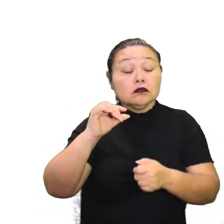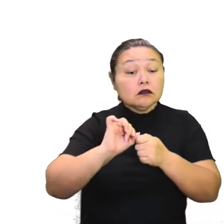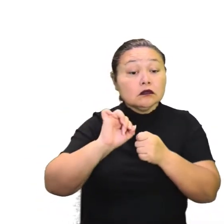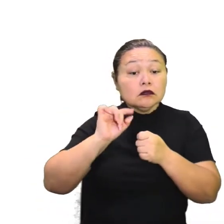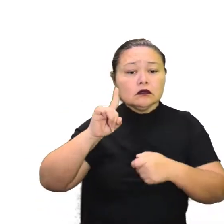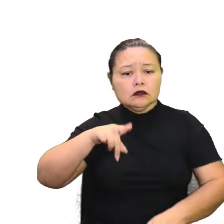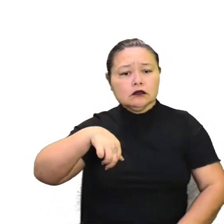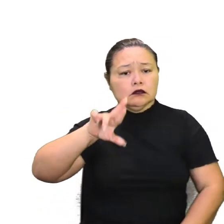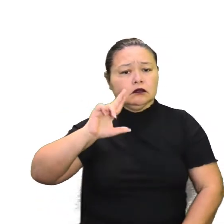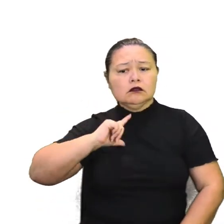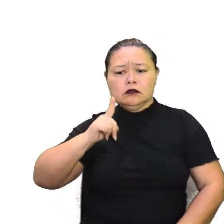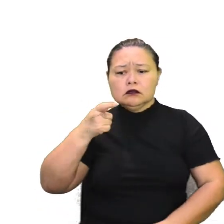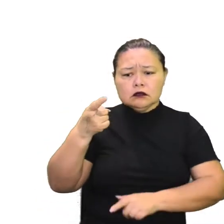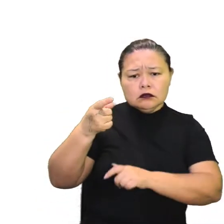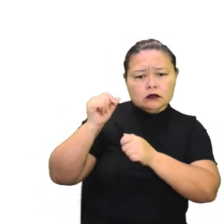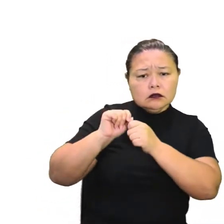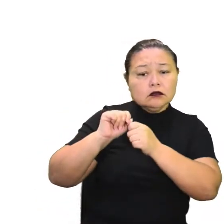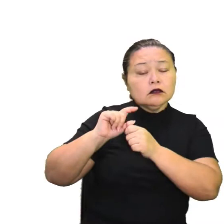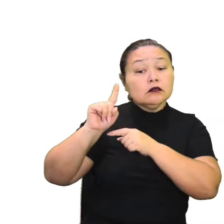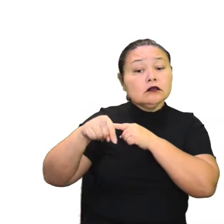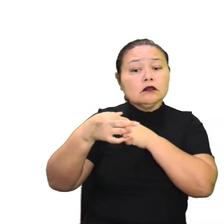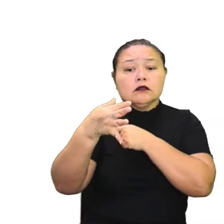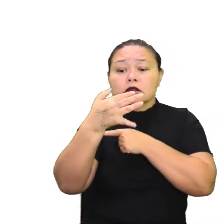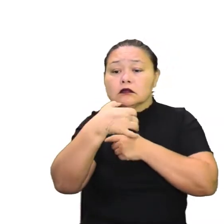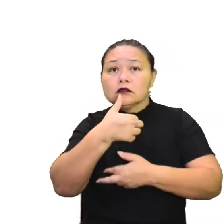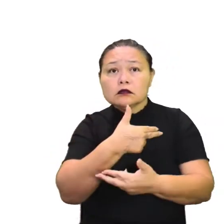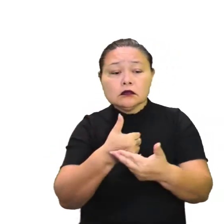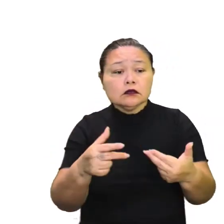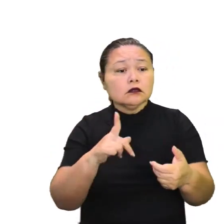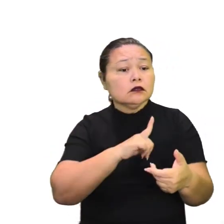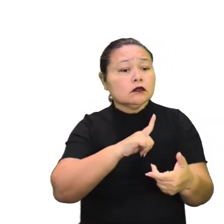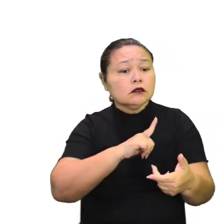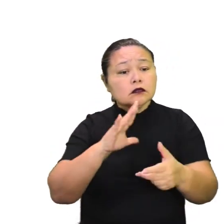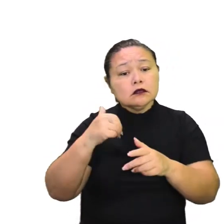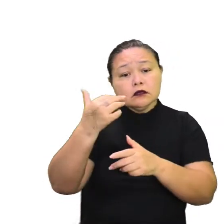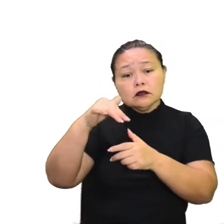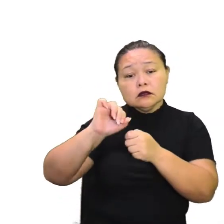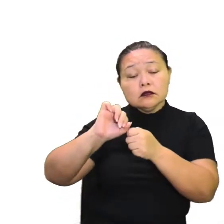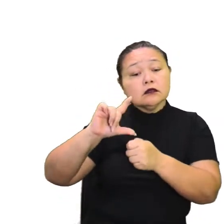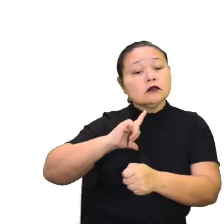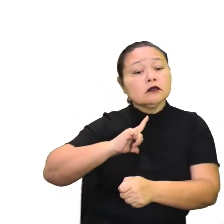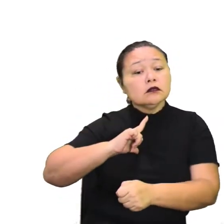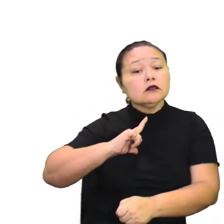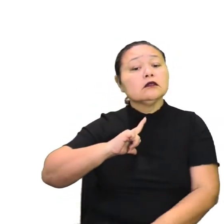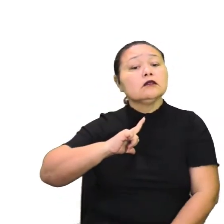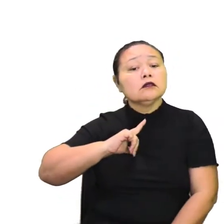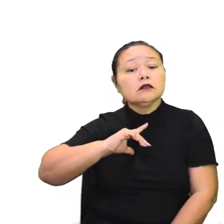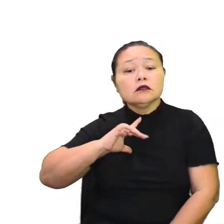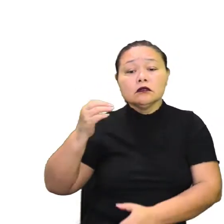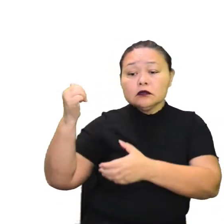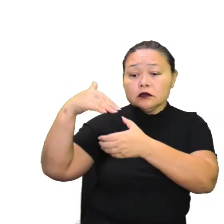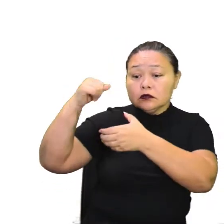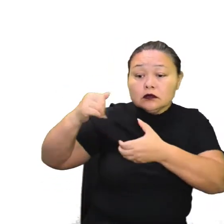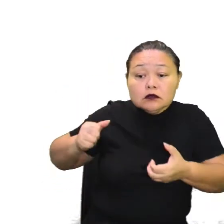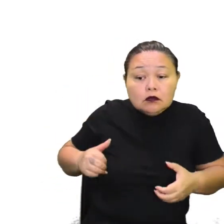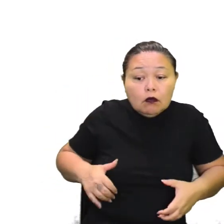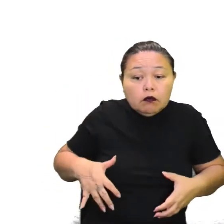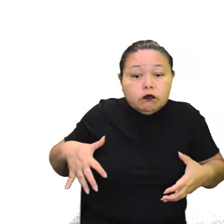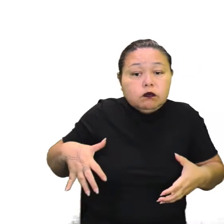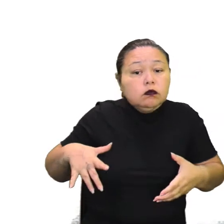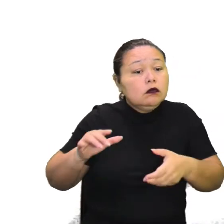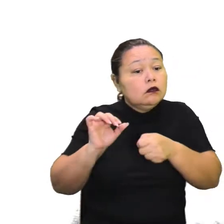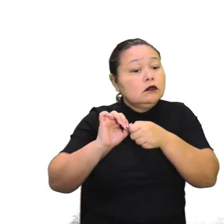pai havia se decidido bombardeá-lo. Da fruteira sobre a credência, ele havia enchido